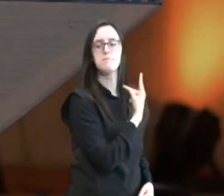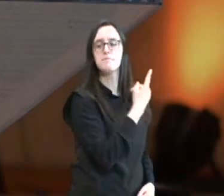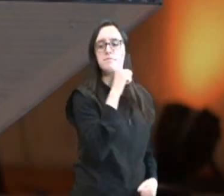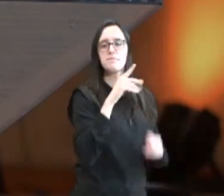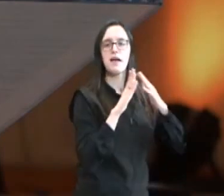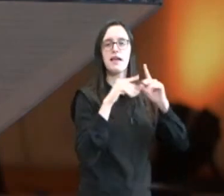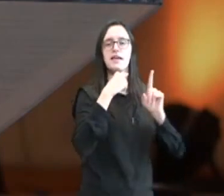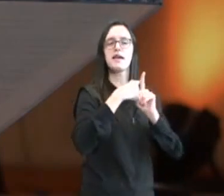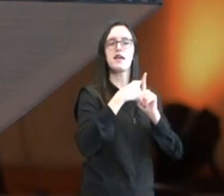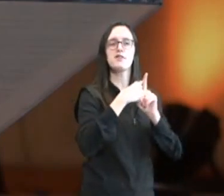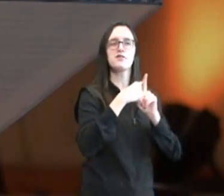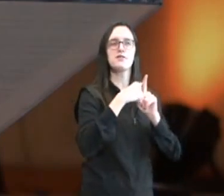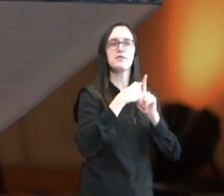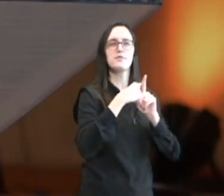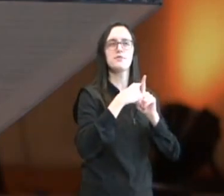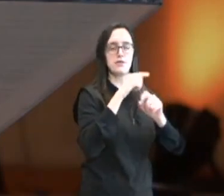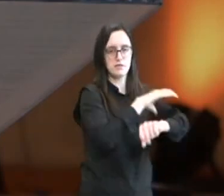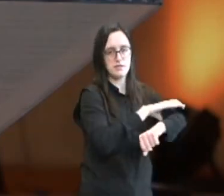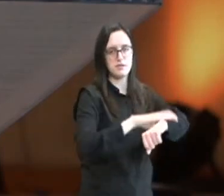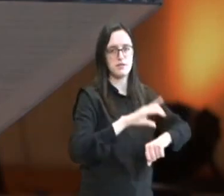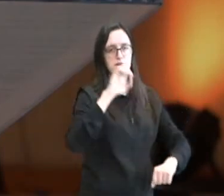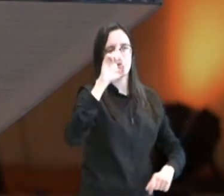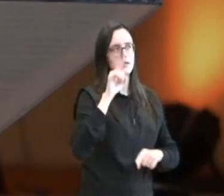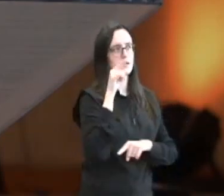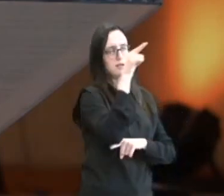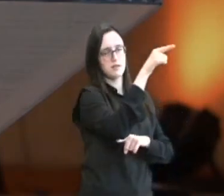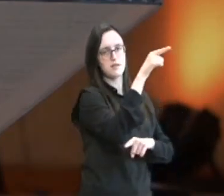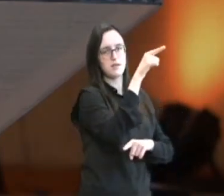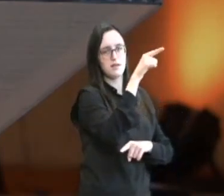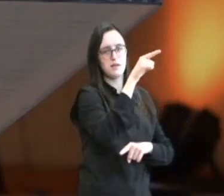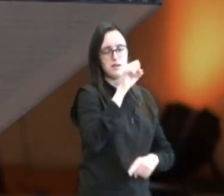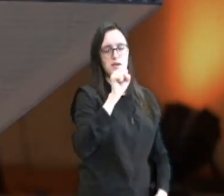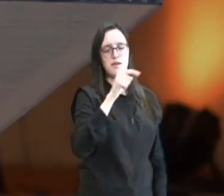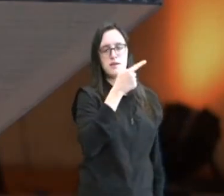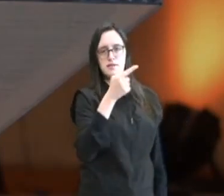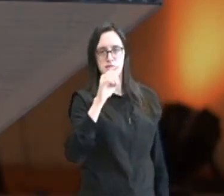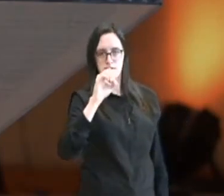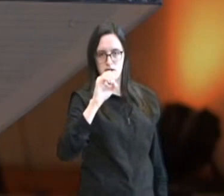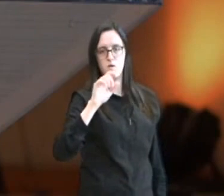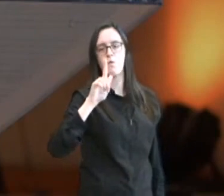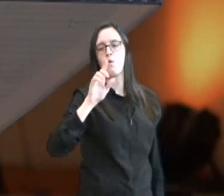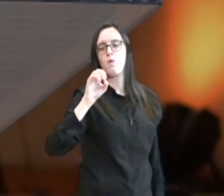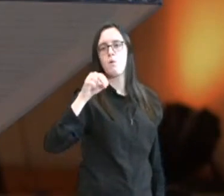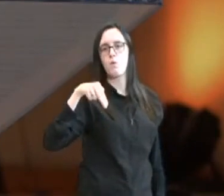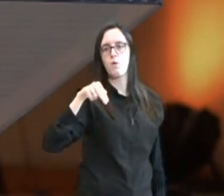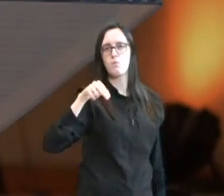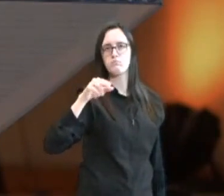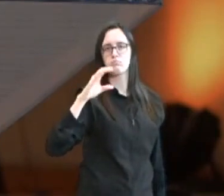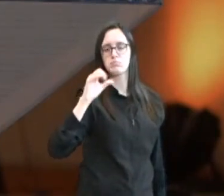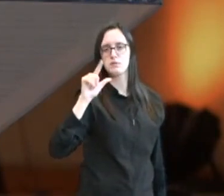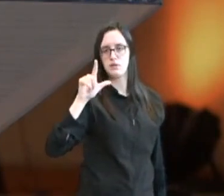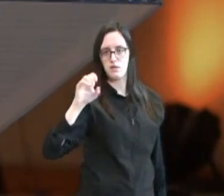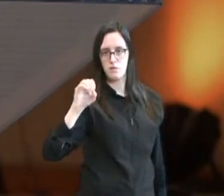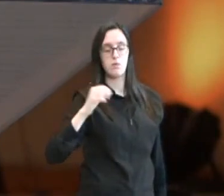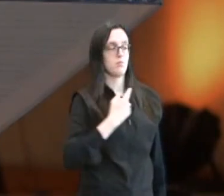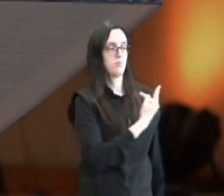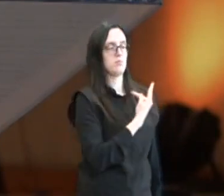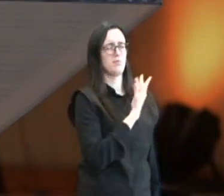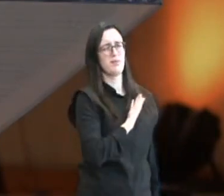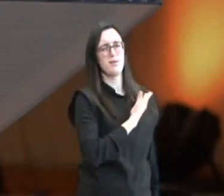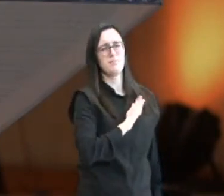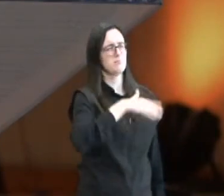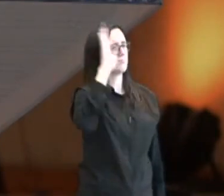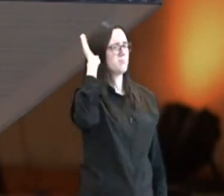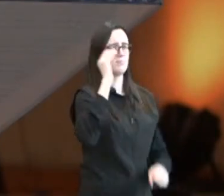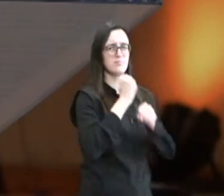igreja da Assembleia de Deus lá em Itaúna, São Gonçalo. Ele é um dos pastores lá. Somos amigos há mais